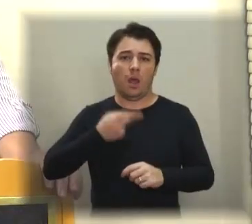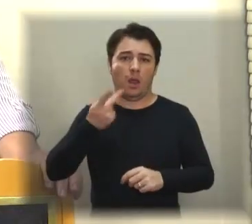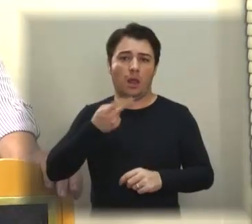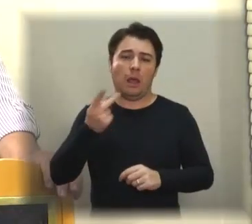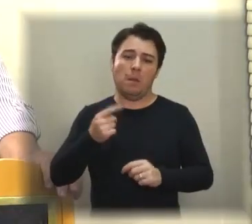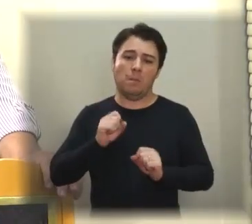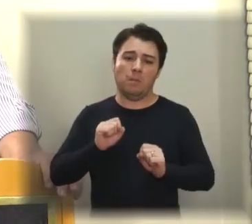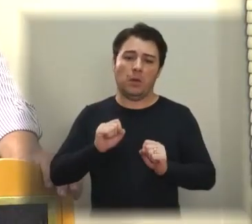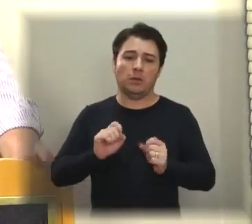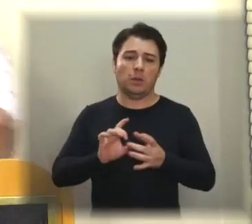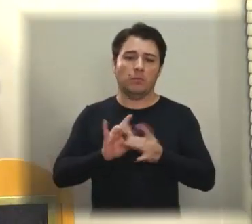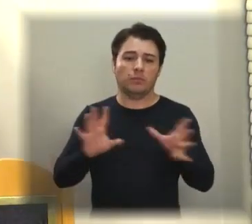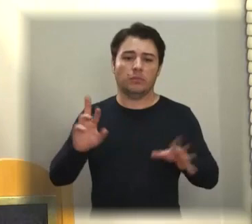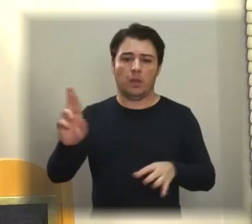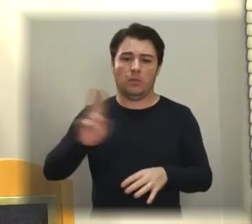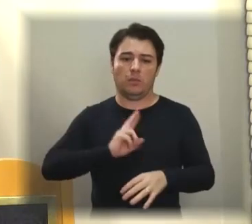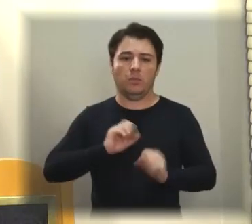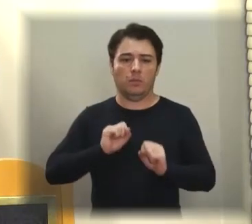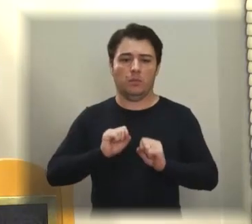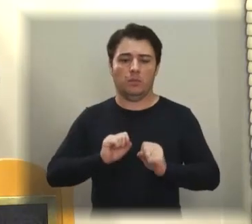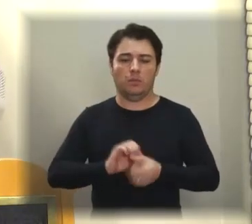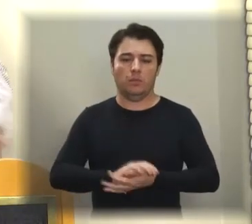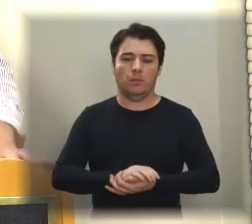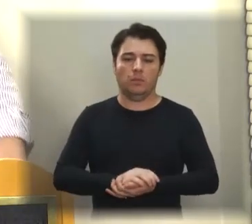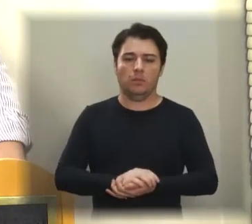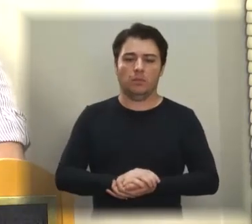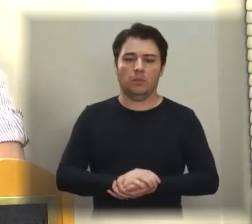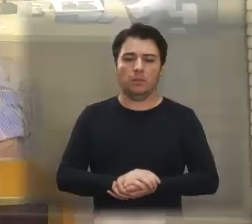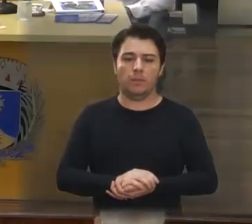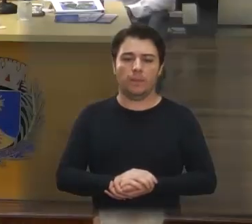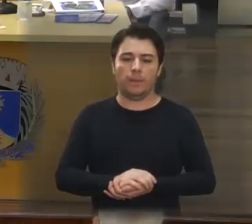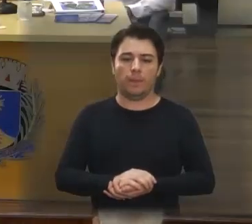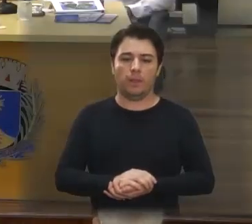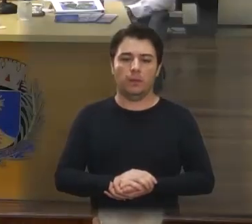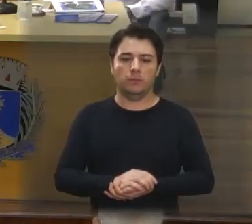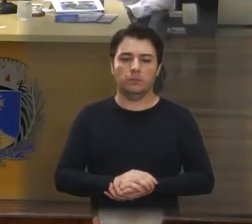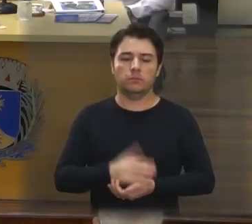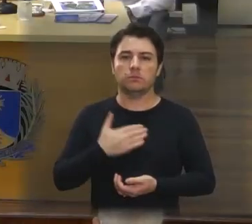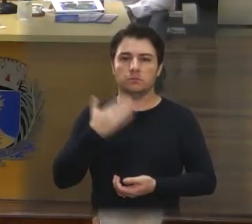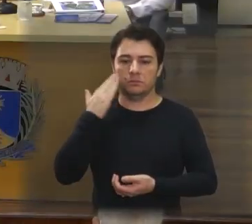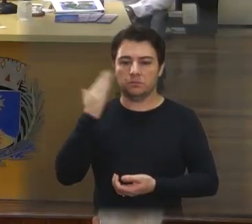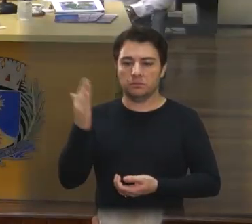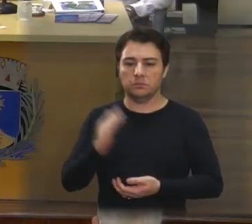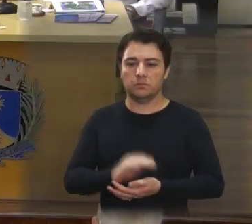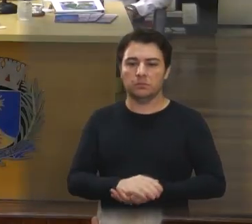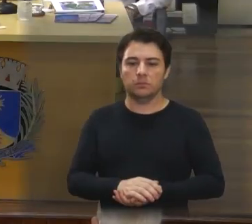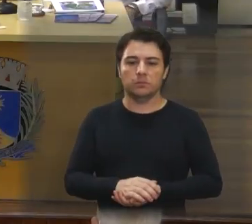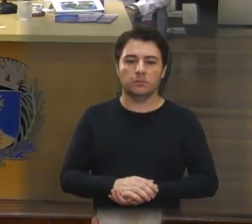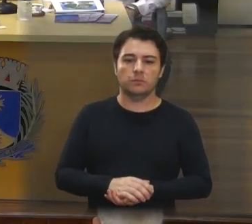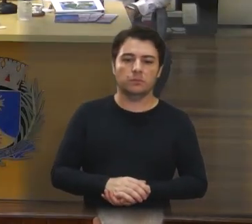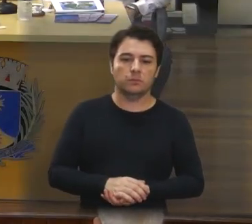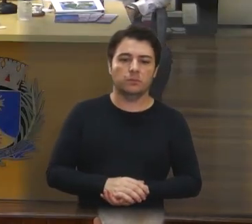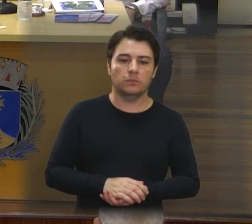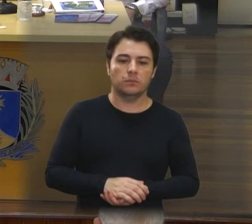respondendo aqui e obrigado André